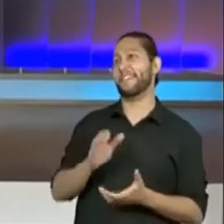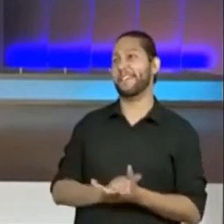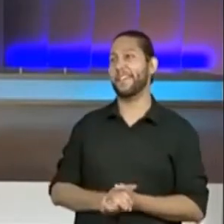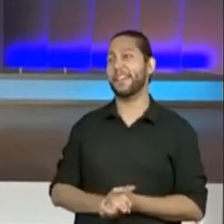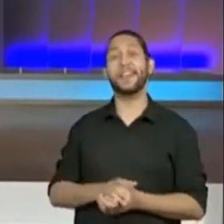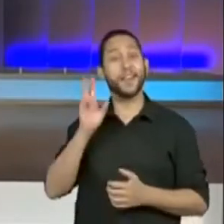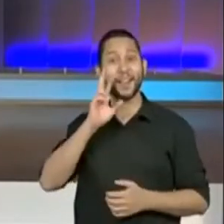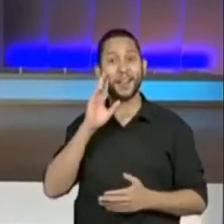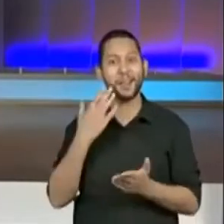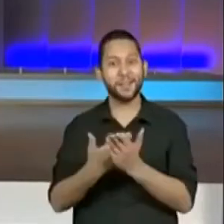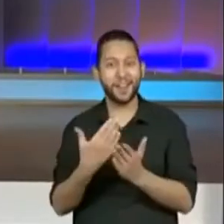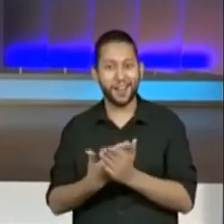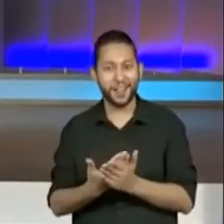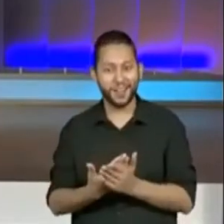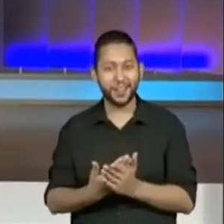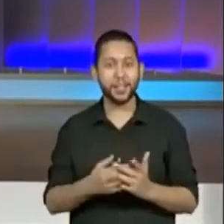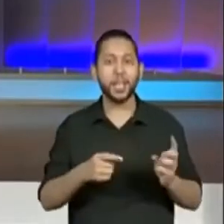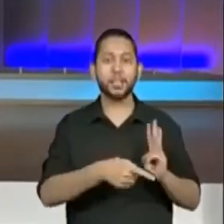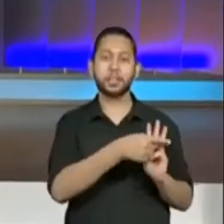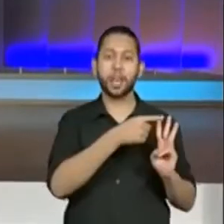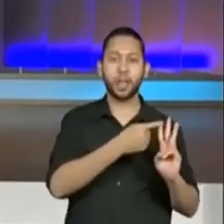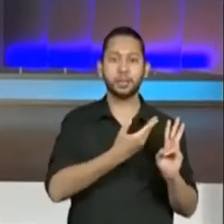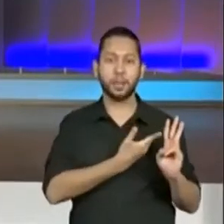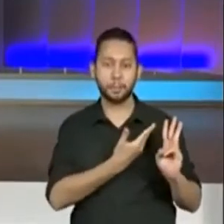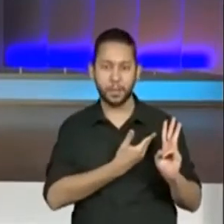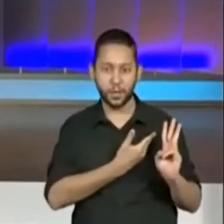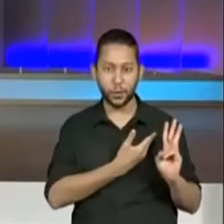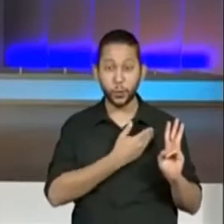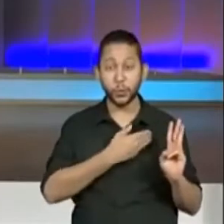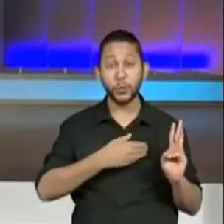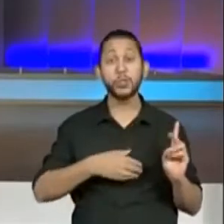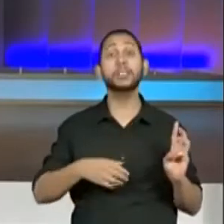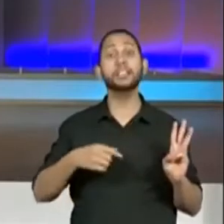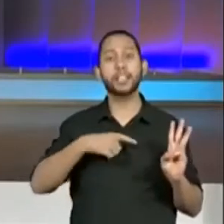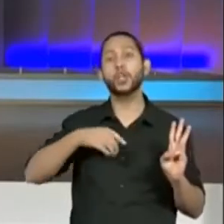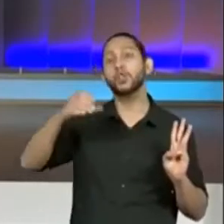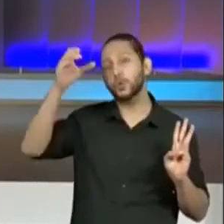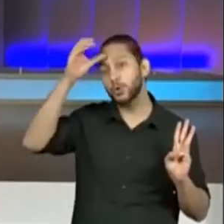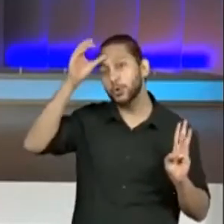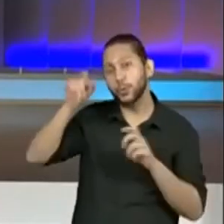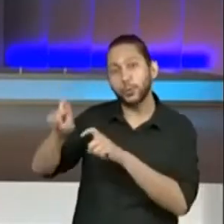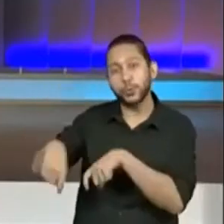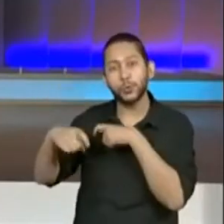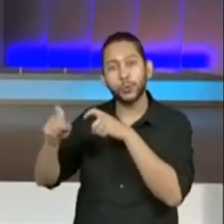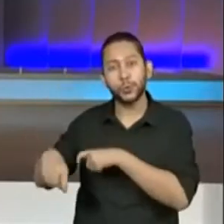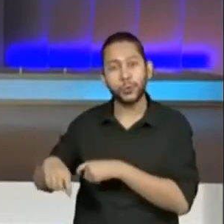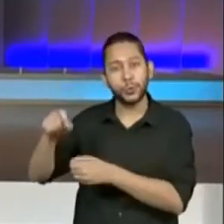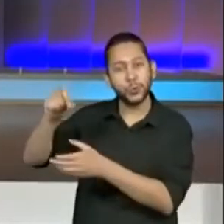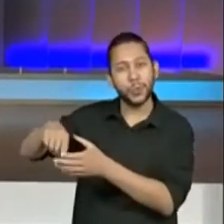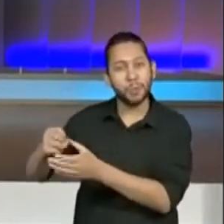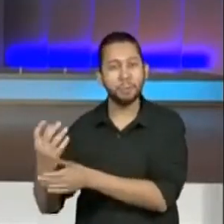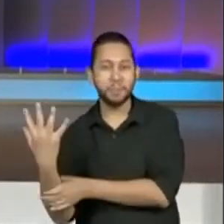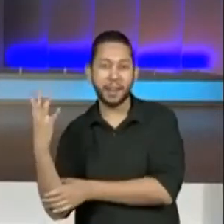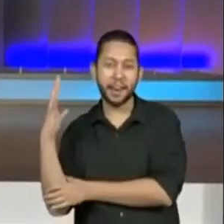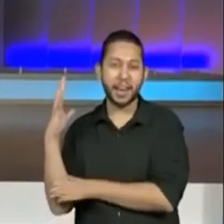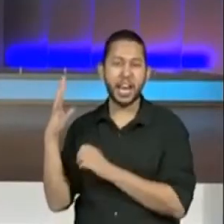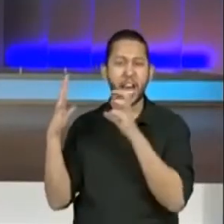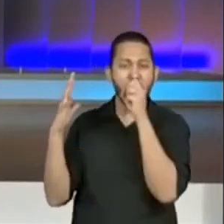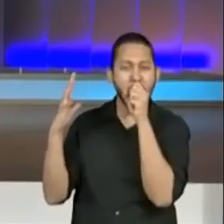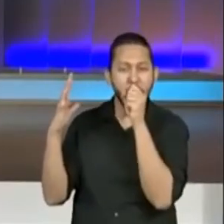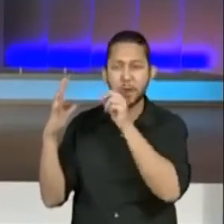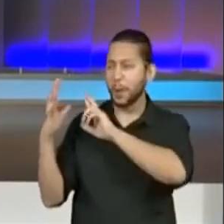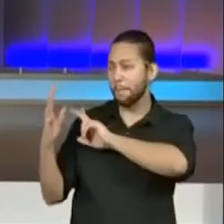sítio e sim essa sequência didática é toda relacionada à sítio e aí a gente vai agora para nossa segunda aula